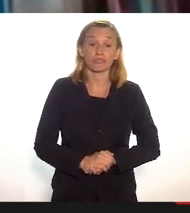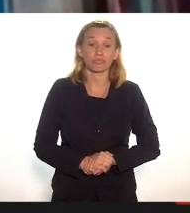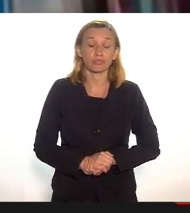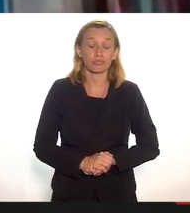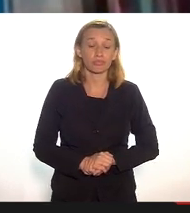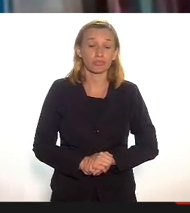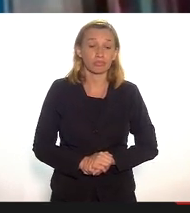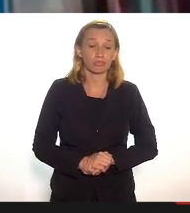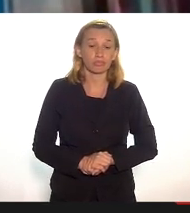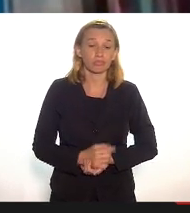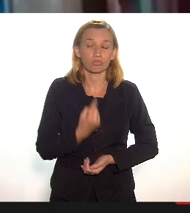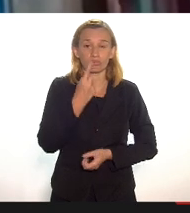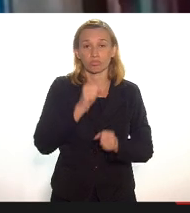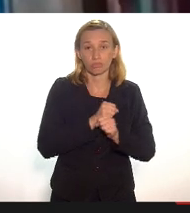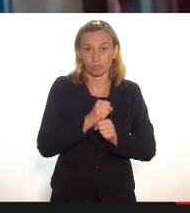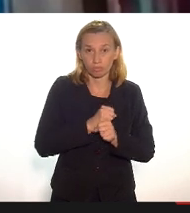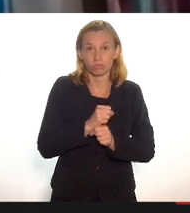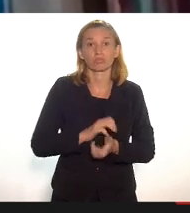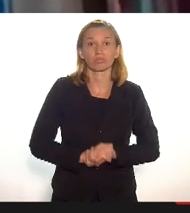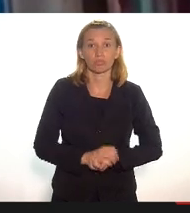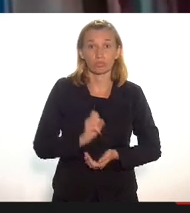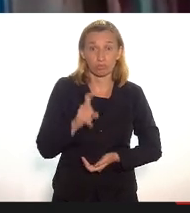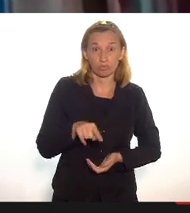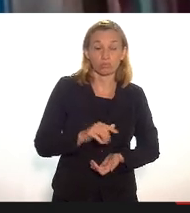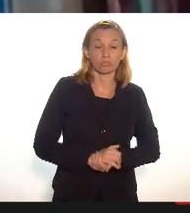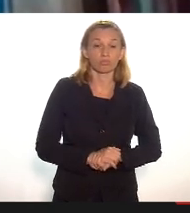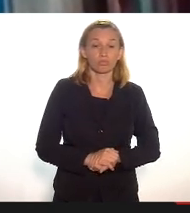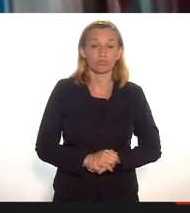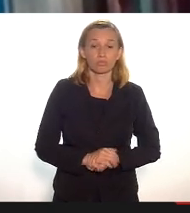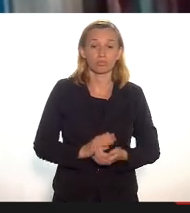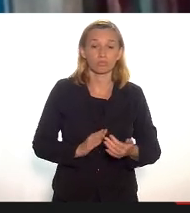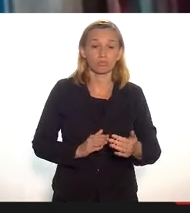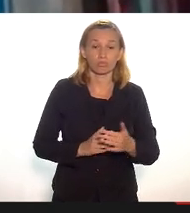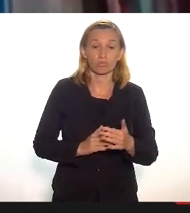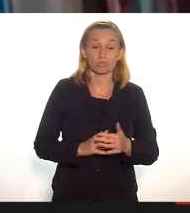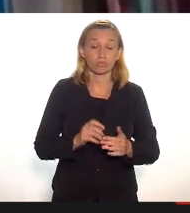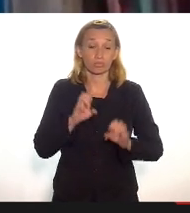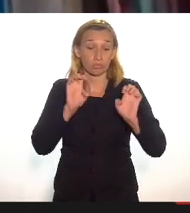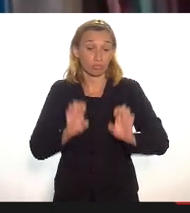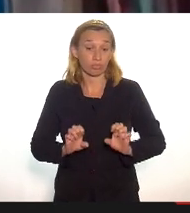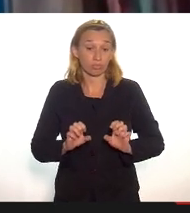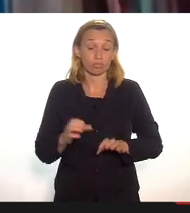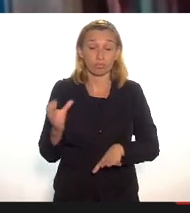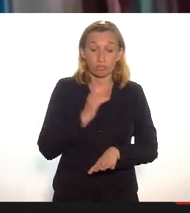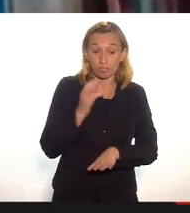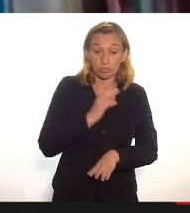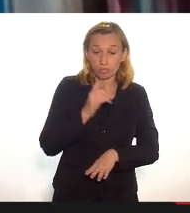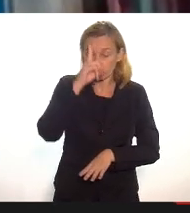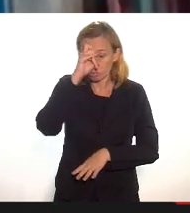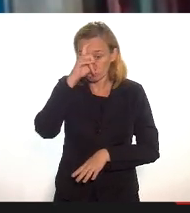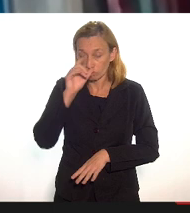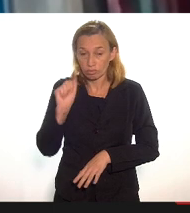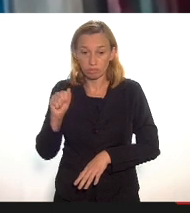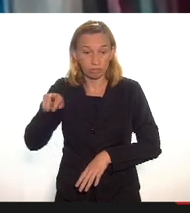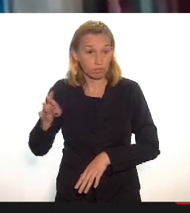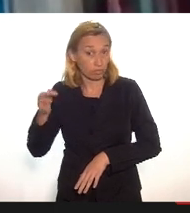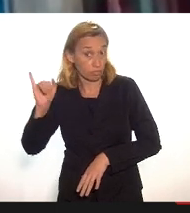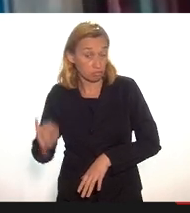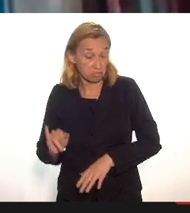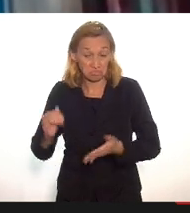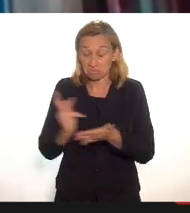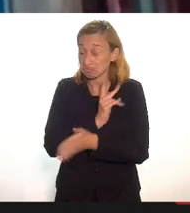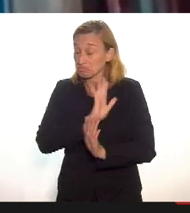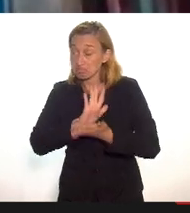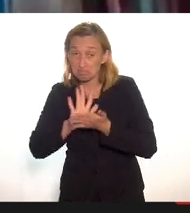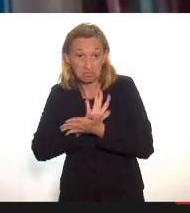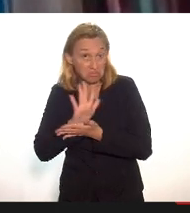nós já estamos há um ano, né, com uma interdição ética na emergência do Hospital do Andaraí e não acontece